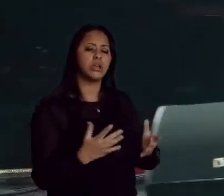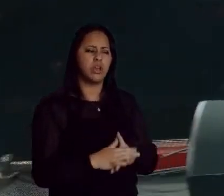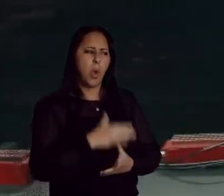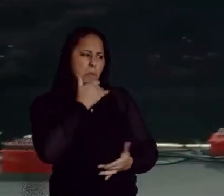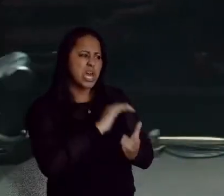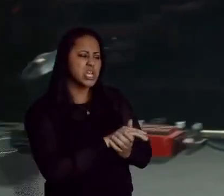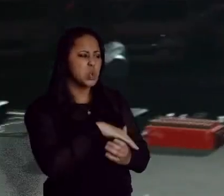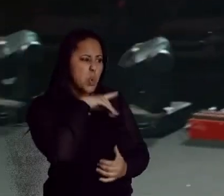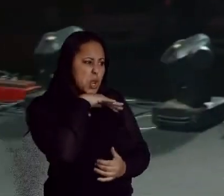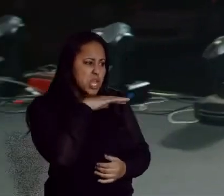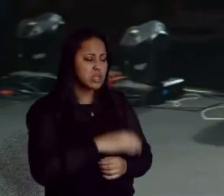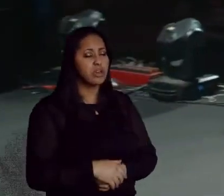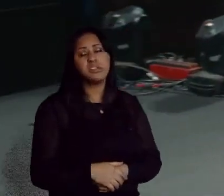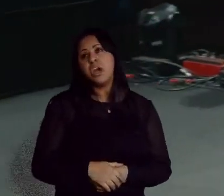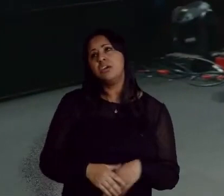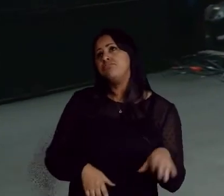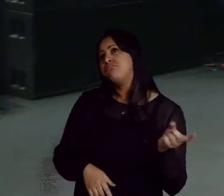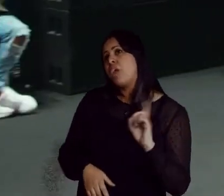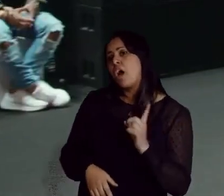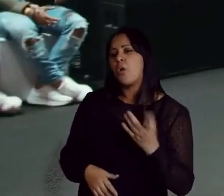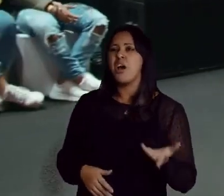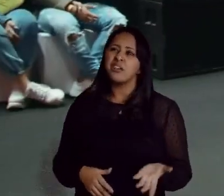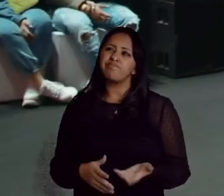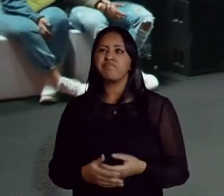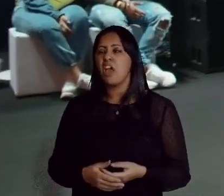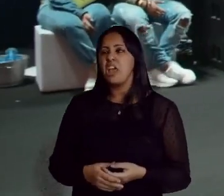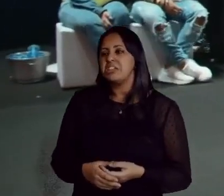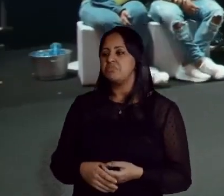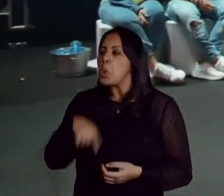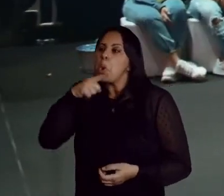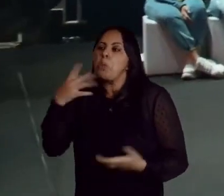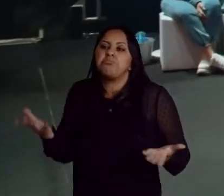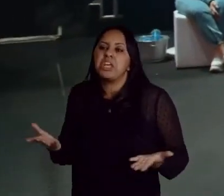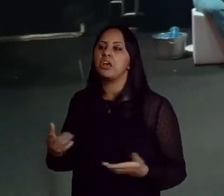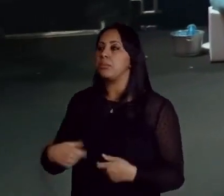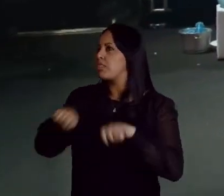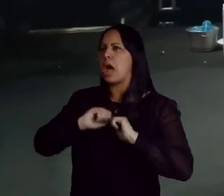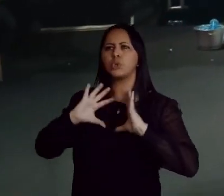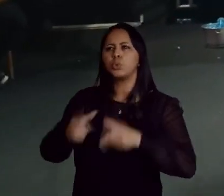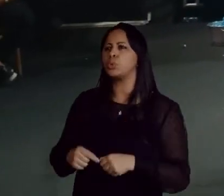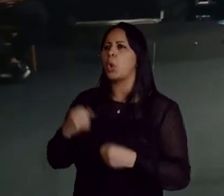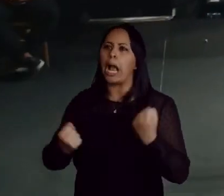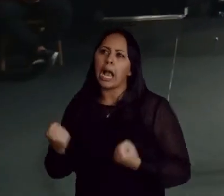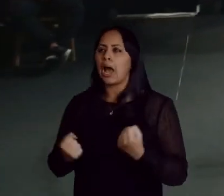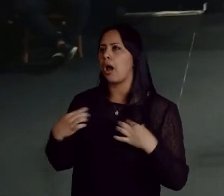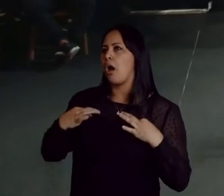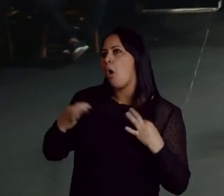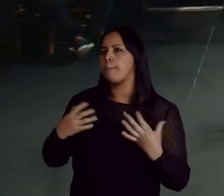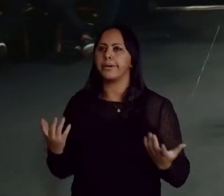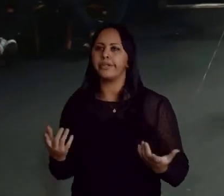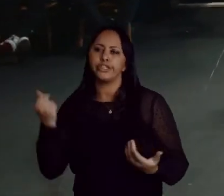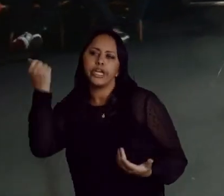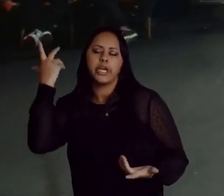marido ruim para você? Não, sabe, sim, ele não importa muito com a gente. Sabe, ele me dá tudo, me dá carro, me dá botox, me dá bolsa,